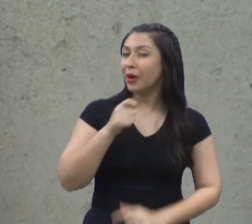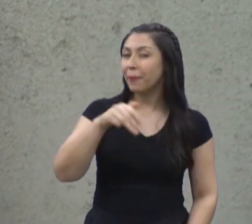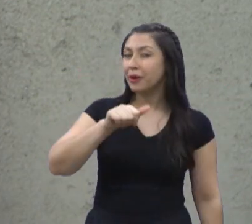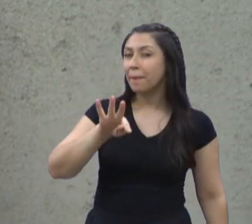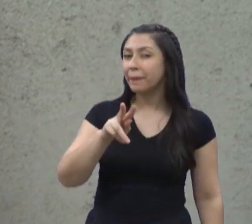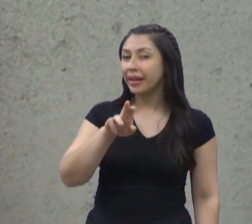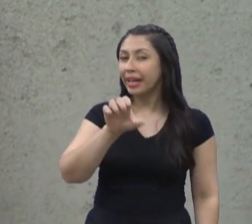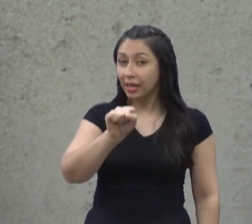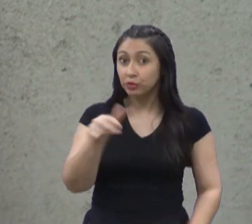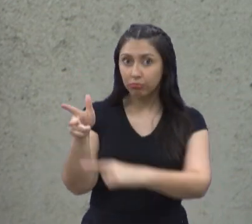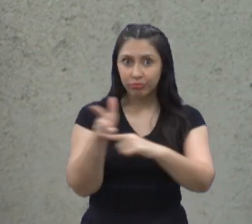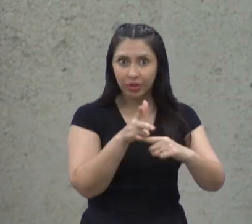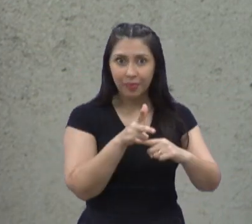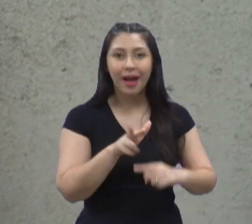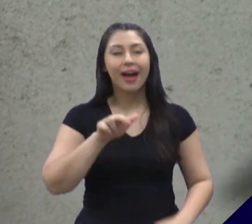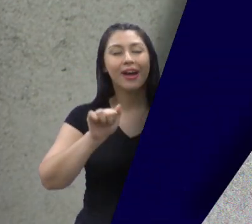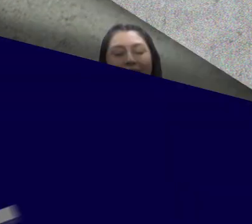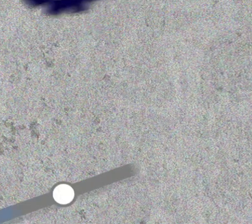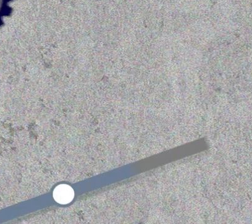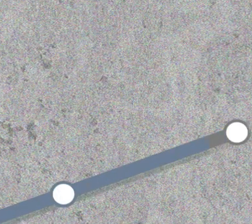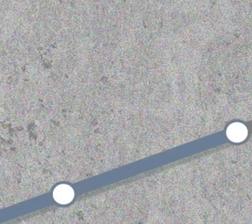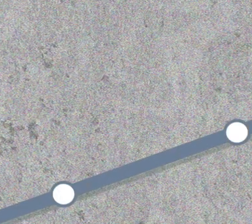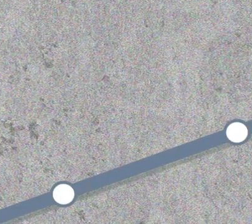As imagens são do cinegrafista Rafael Santos.